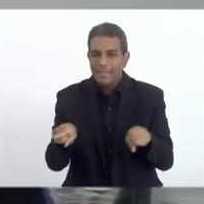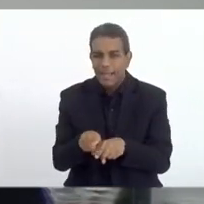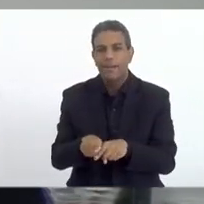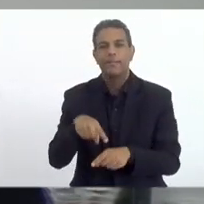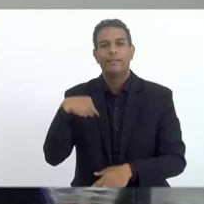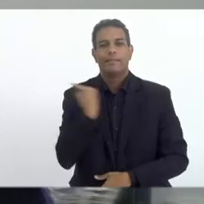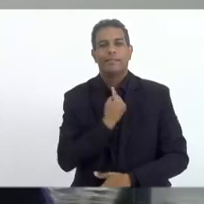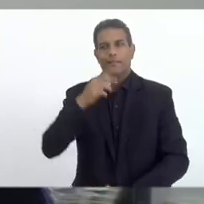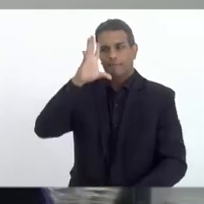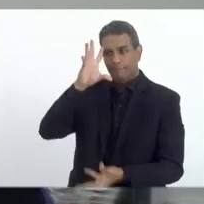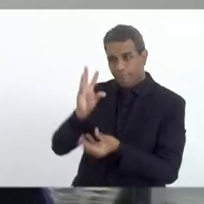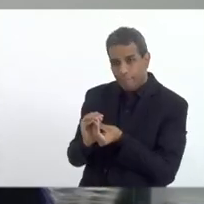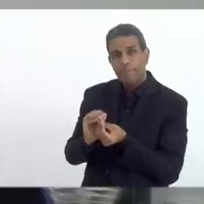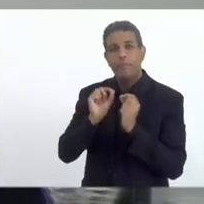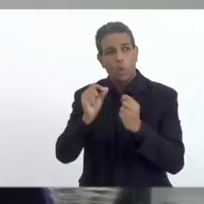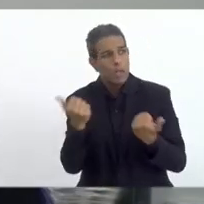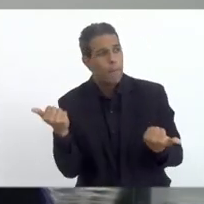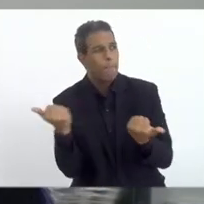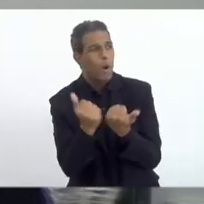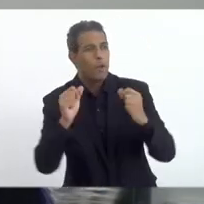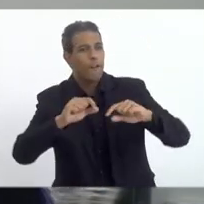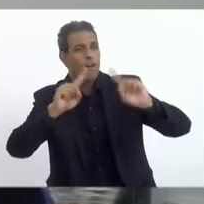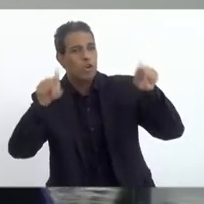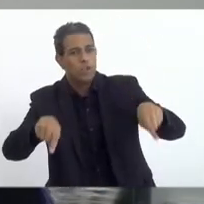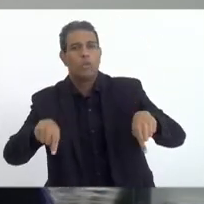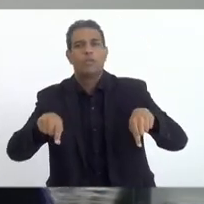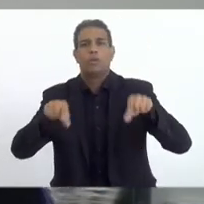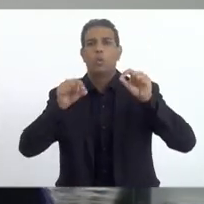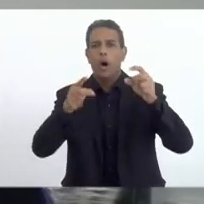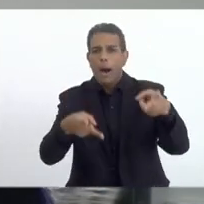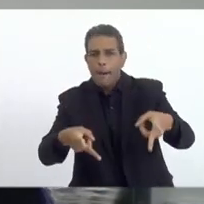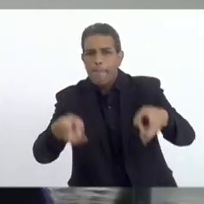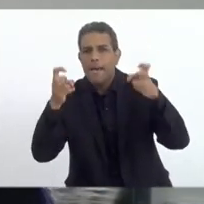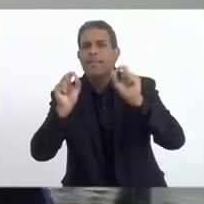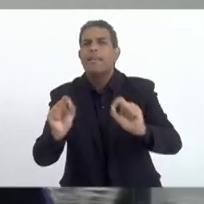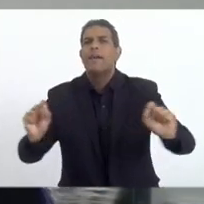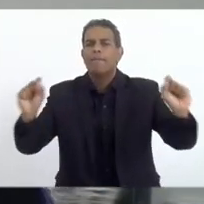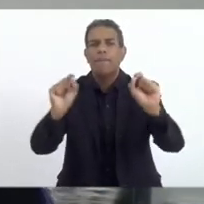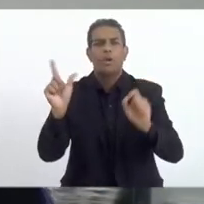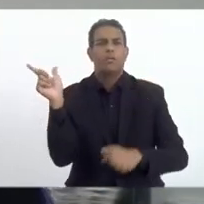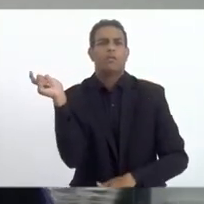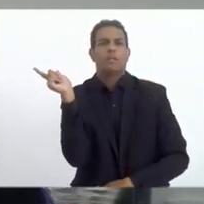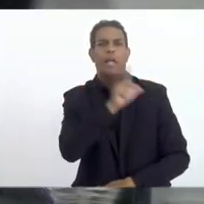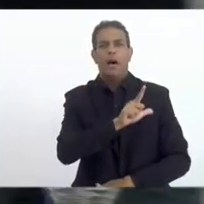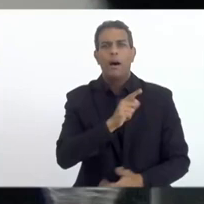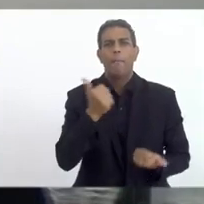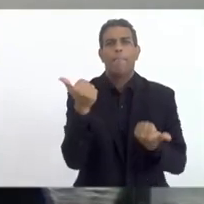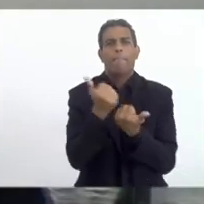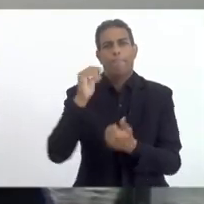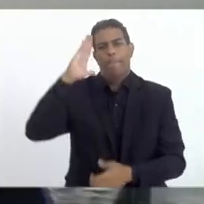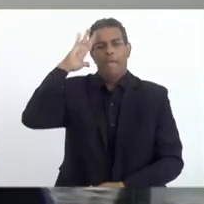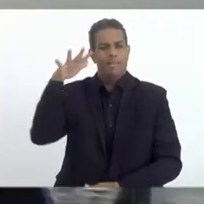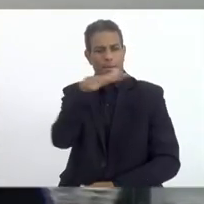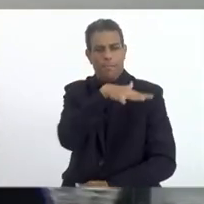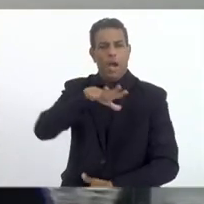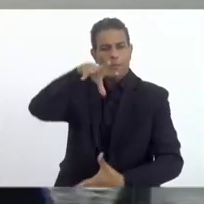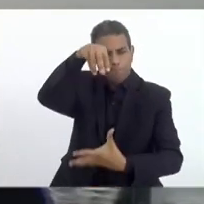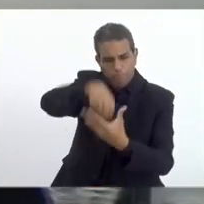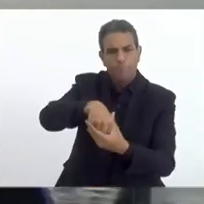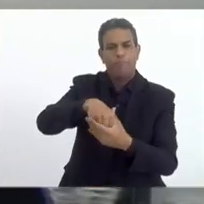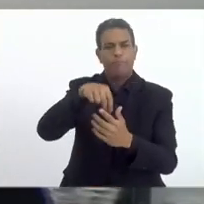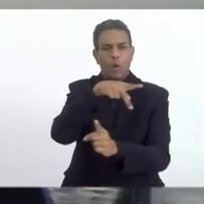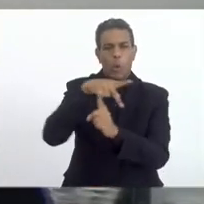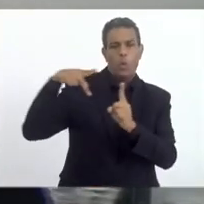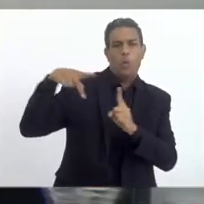que inclua os assistentes, né? Porque eu percebo que é fundamental. Né, o Rio Previdência